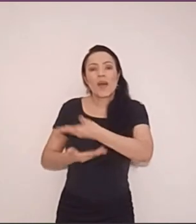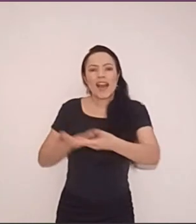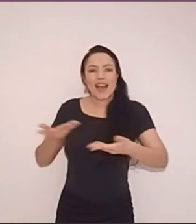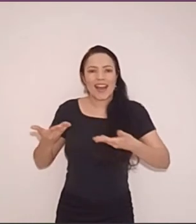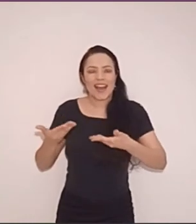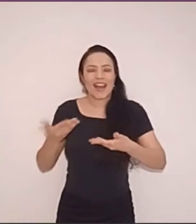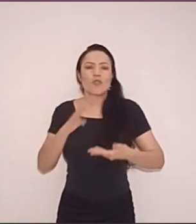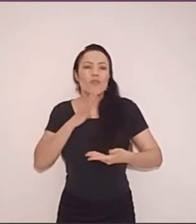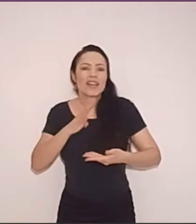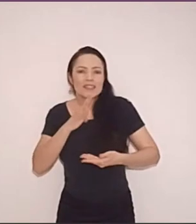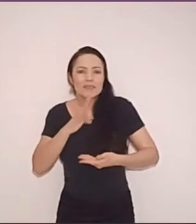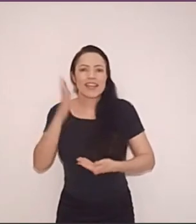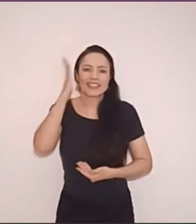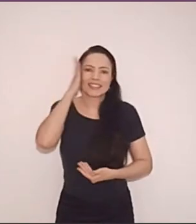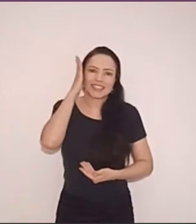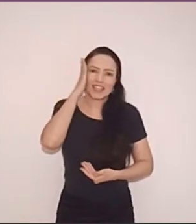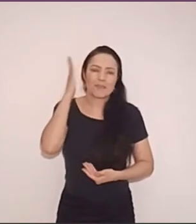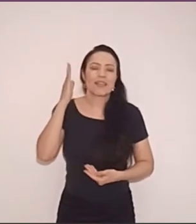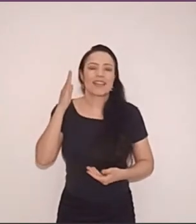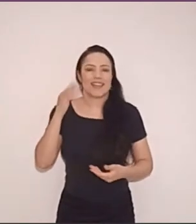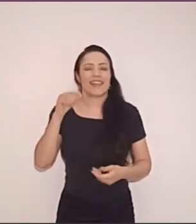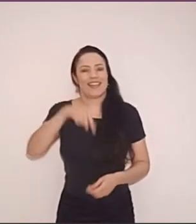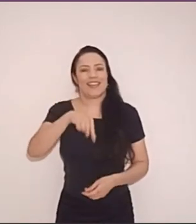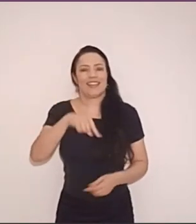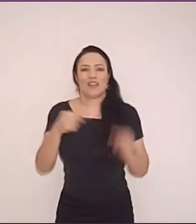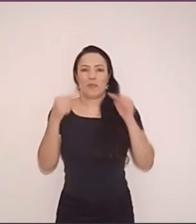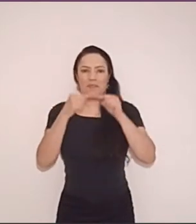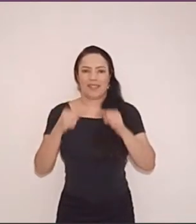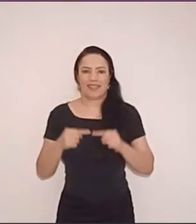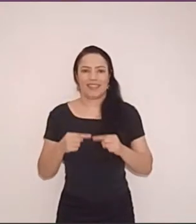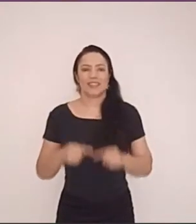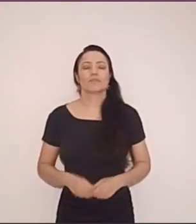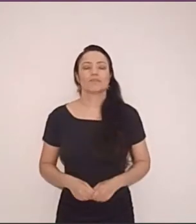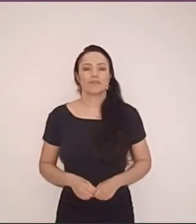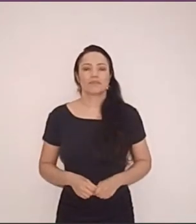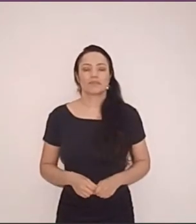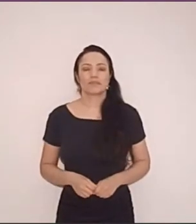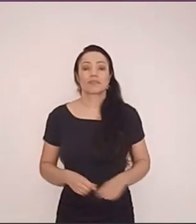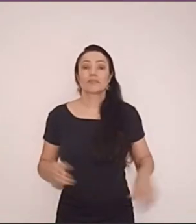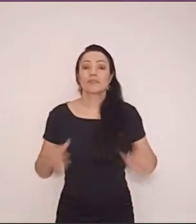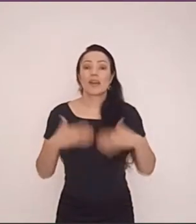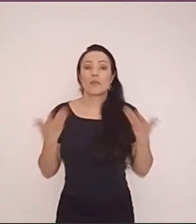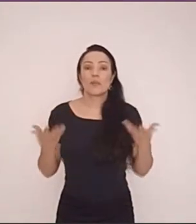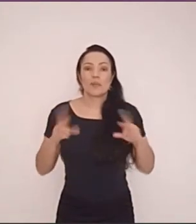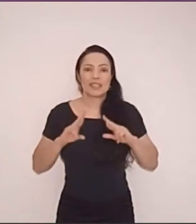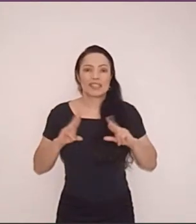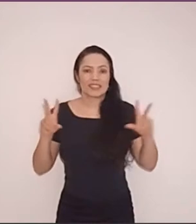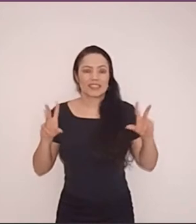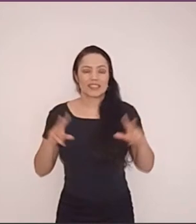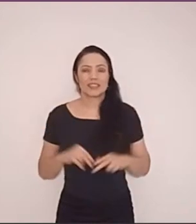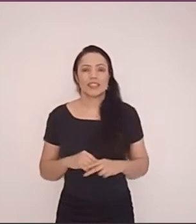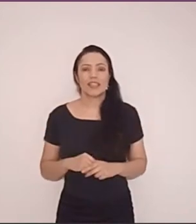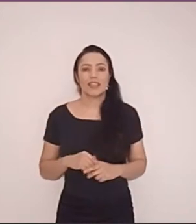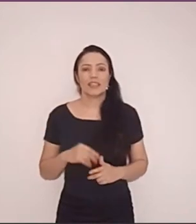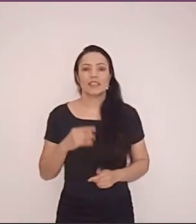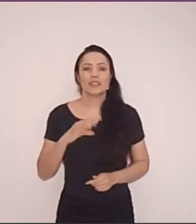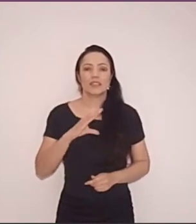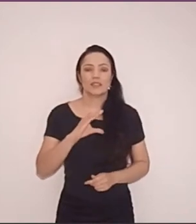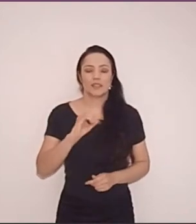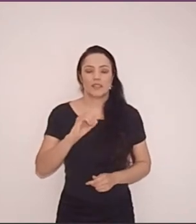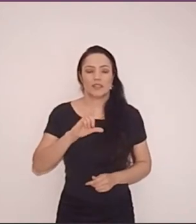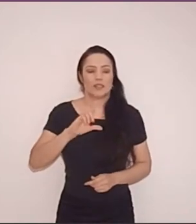para construir um certeza aqui ó e qual a diferença os colonialista usando